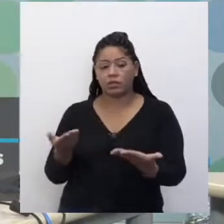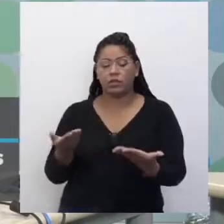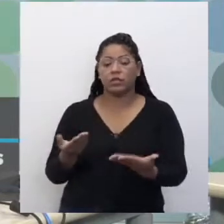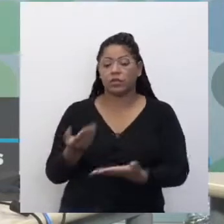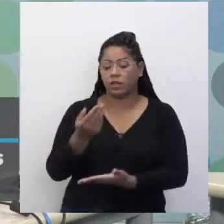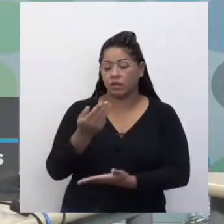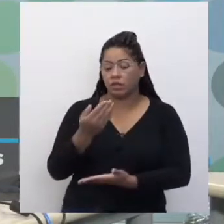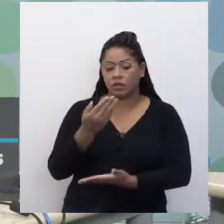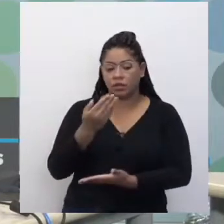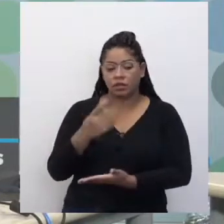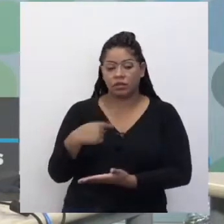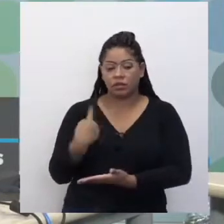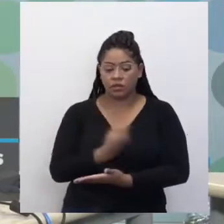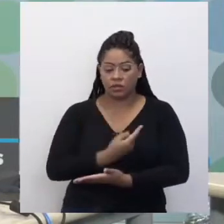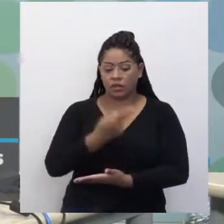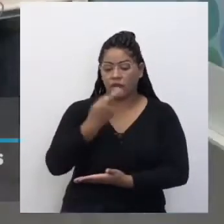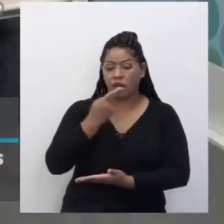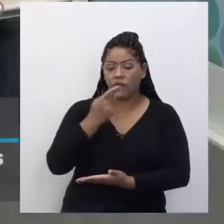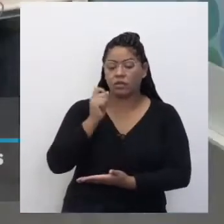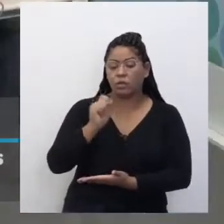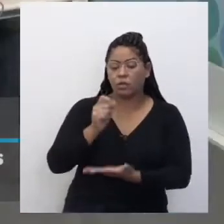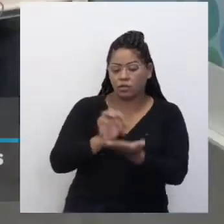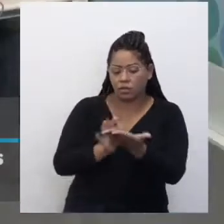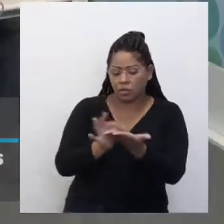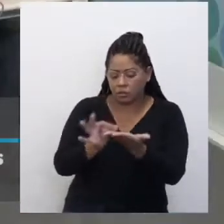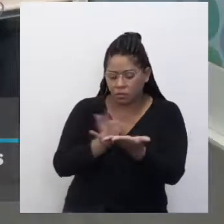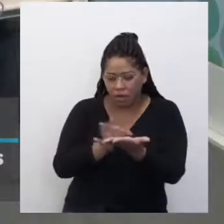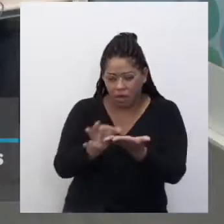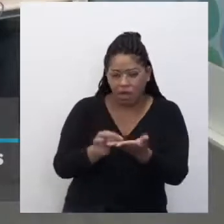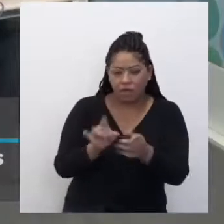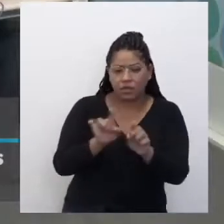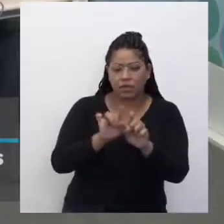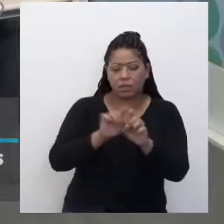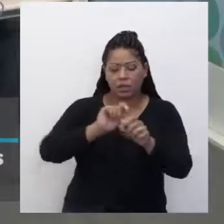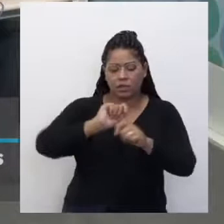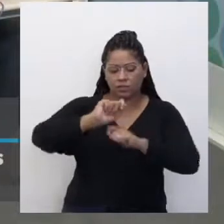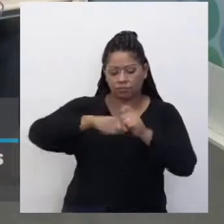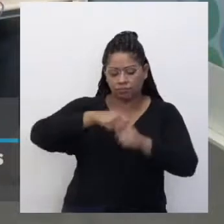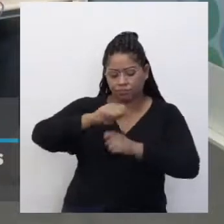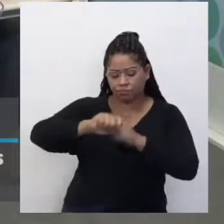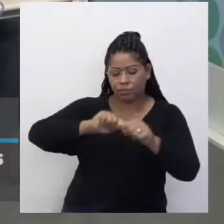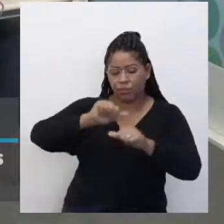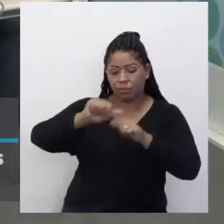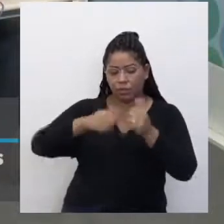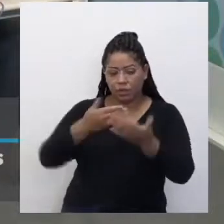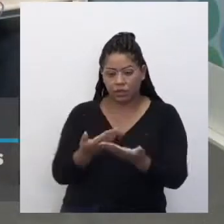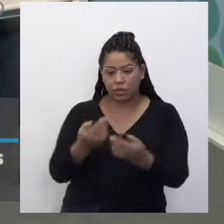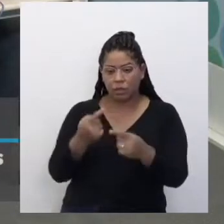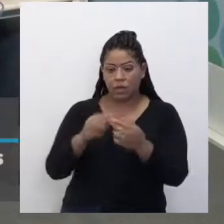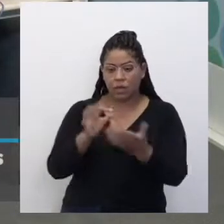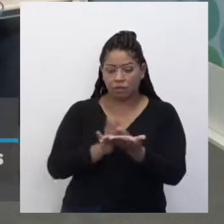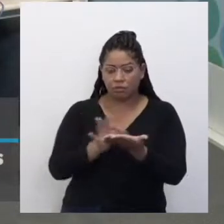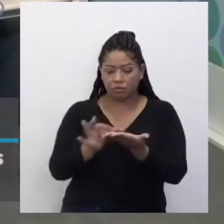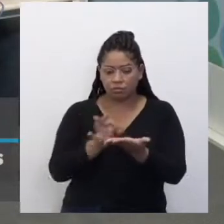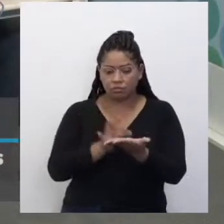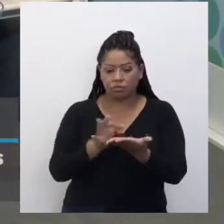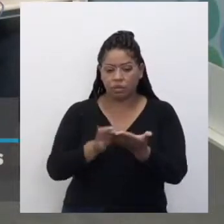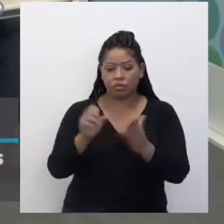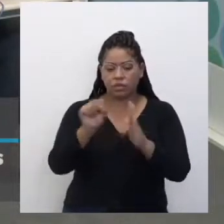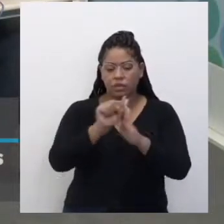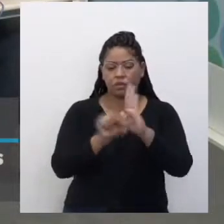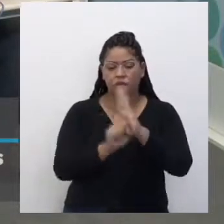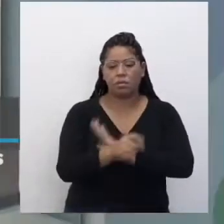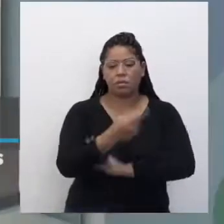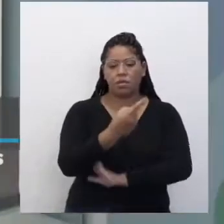aí você falou do Tratado de Bretton Woods, né? Exatamente, né? Porque essas moedas aí até pelo menos 1944, né? Ela